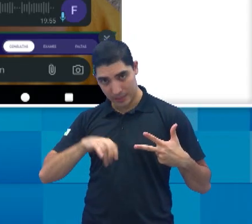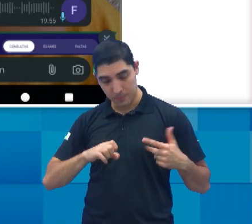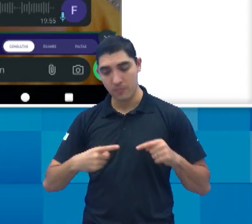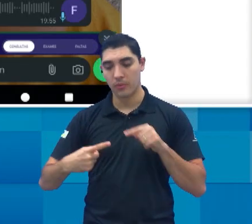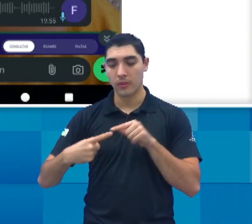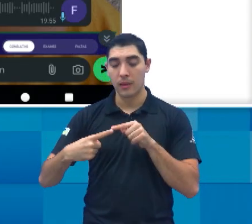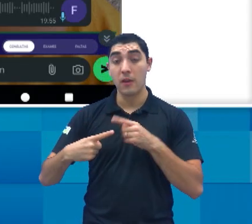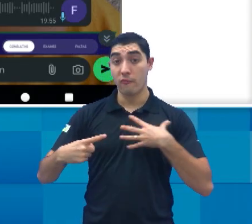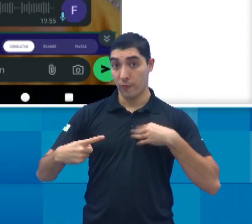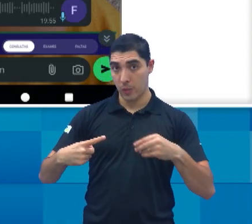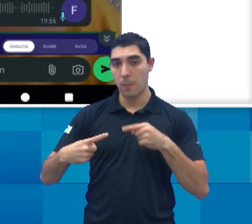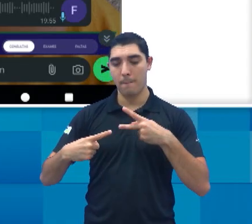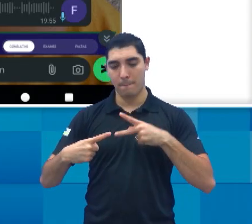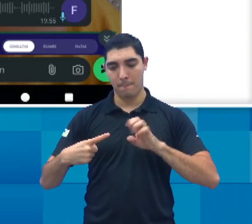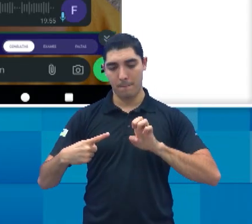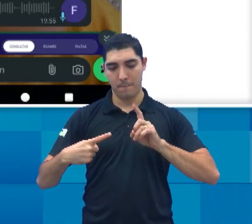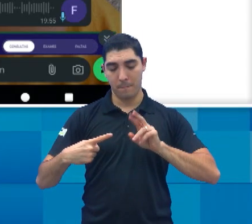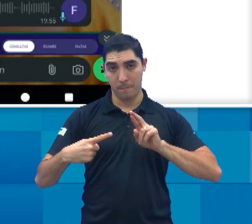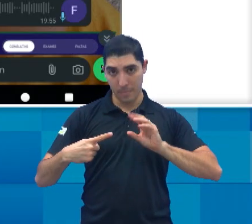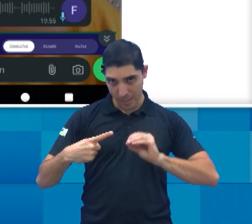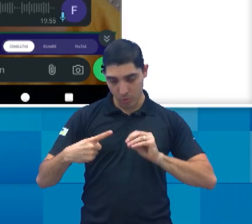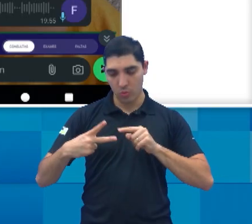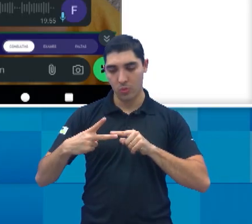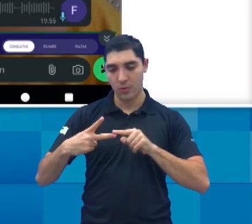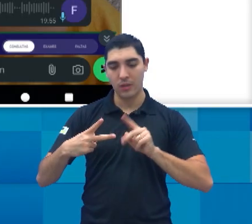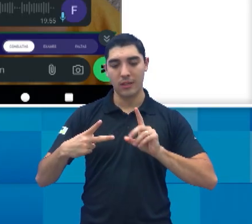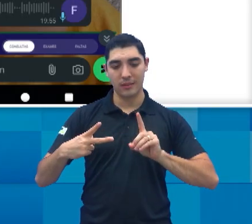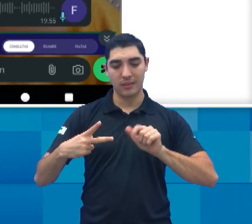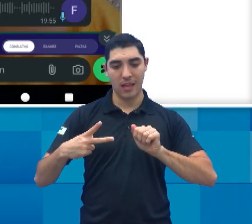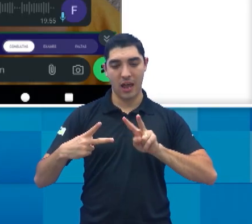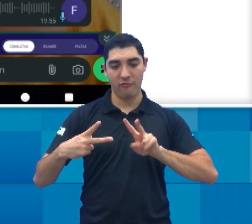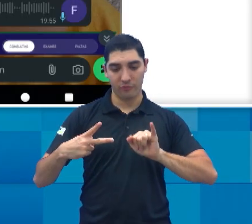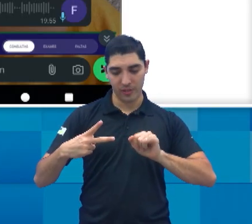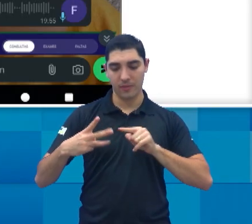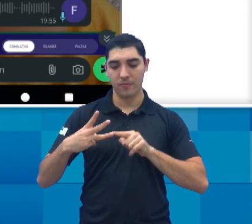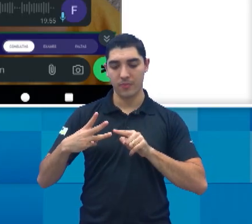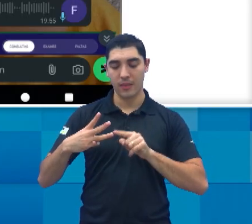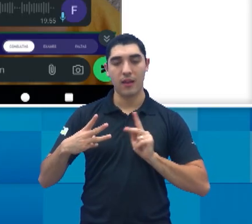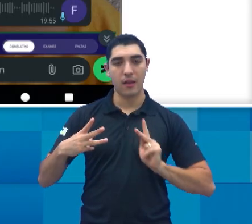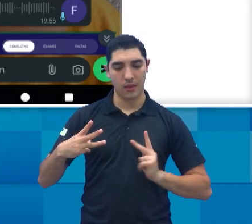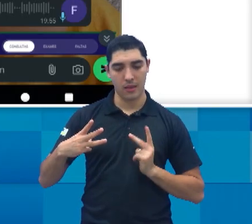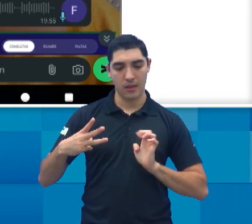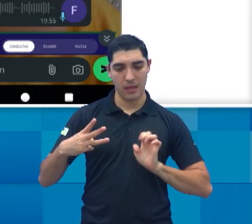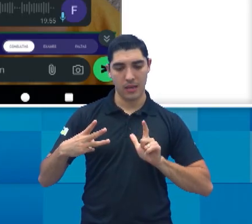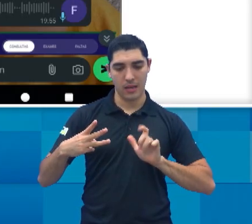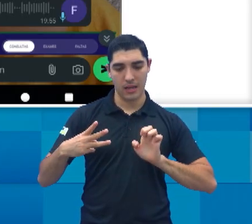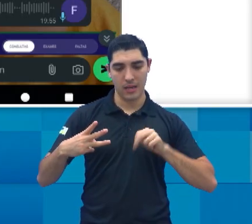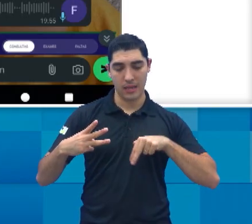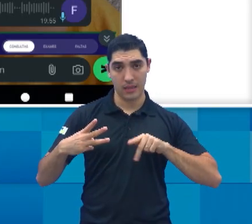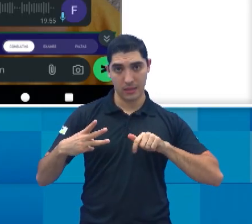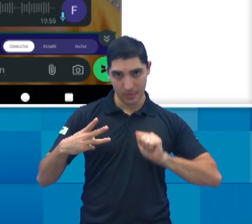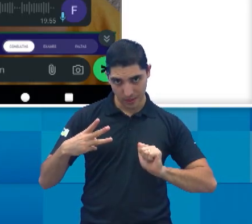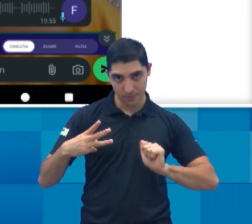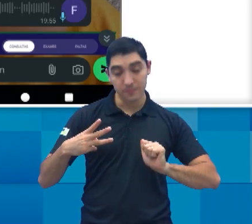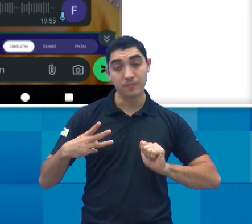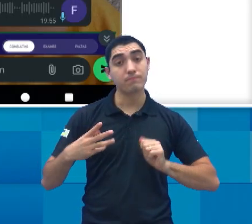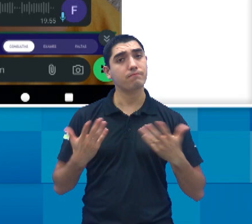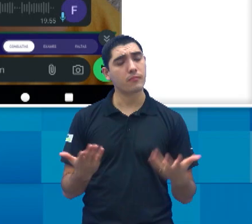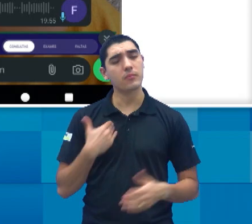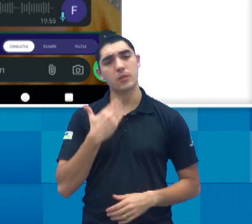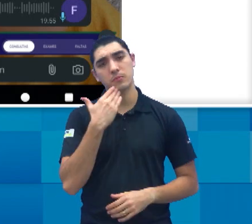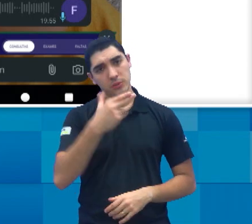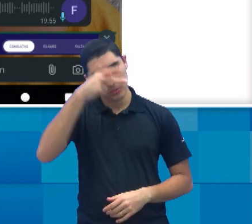que uma dessas crianças é o que está na tela. Eu quero aqui pedir à Prefeitura para se sensibilizar, Secretaria de Saúde, para